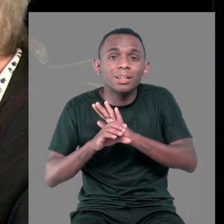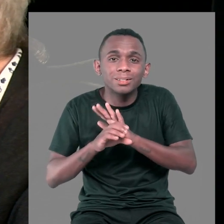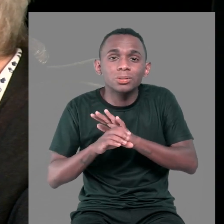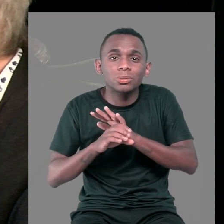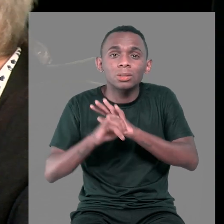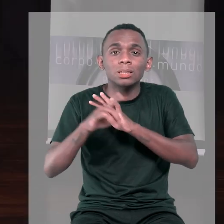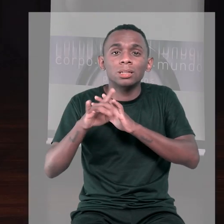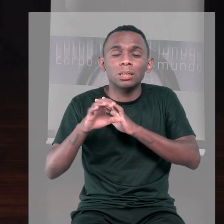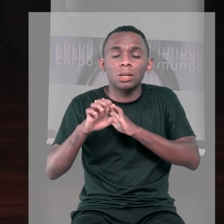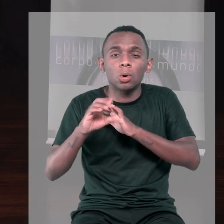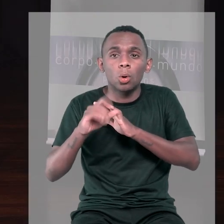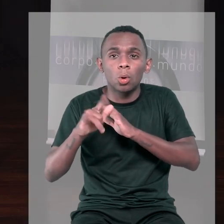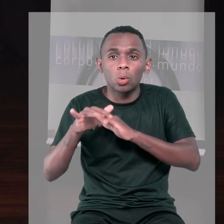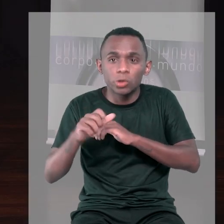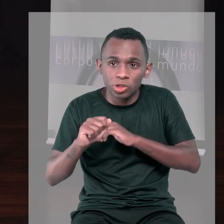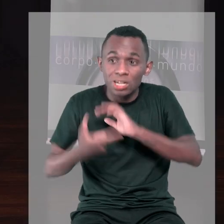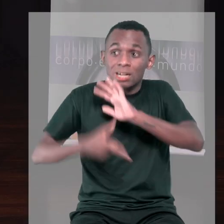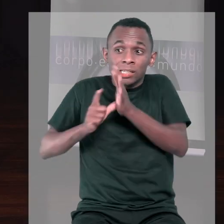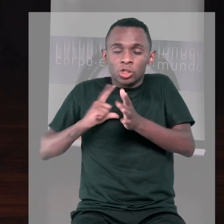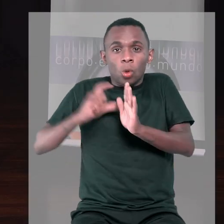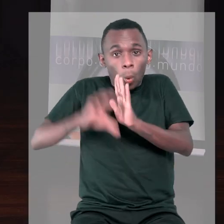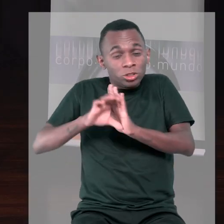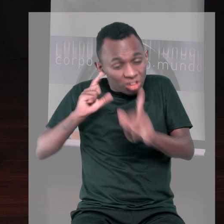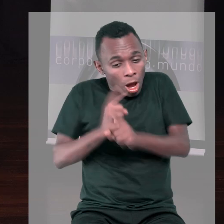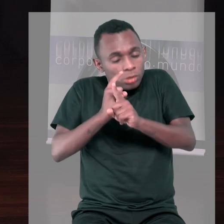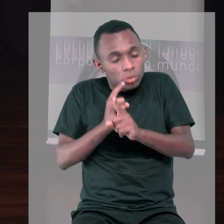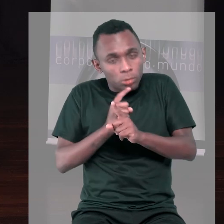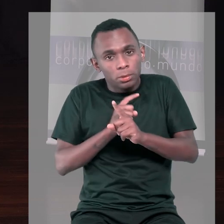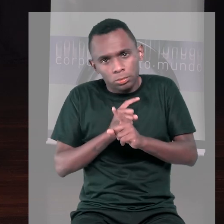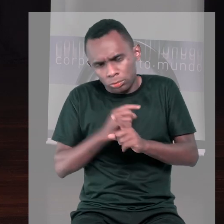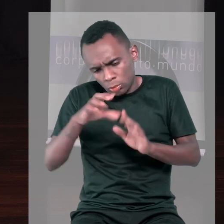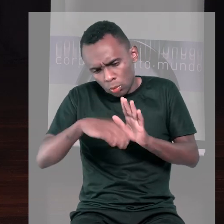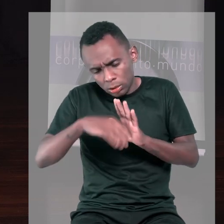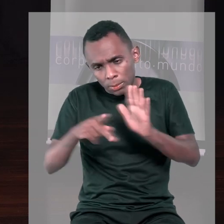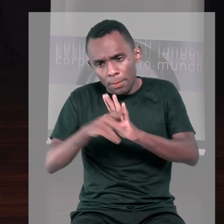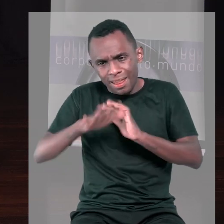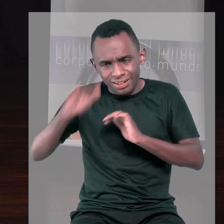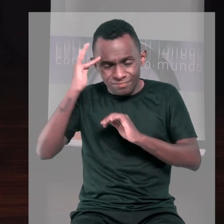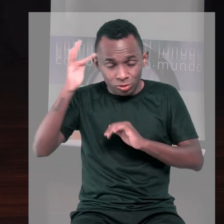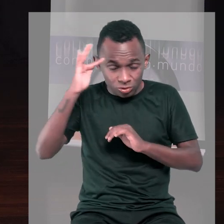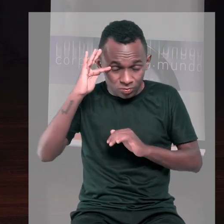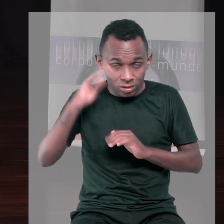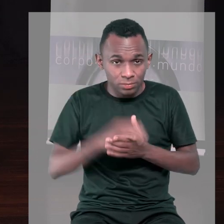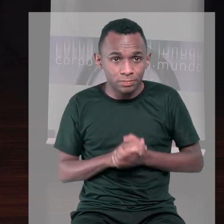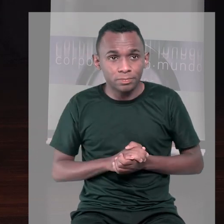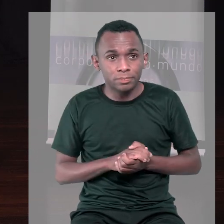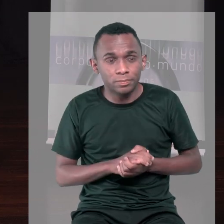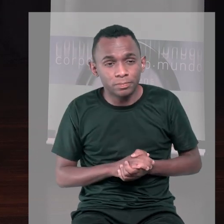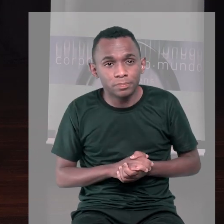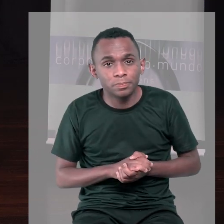a um ideário, um conjunto de ideias. Mas é um conjunto de ideias que